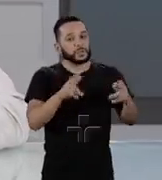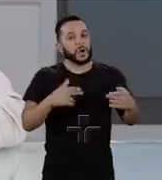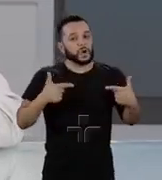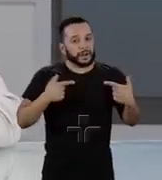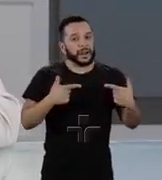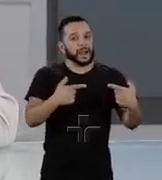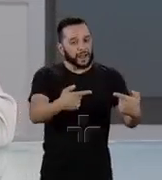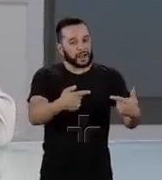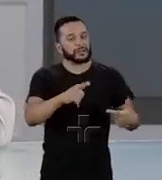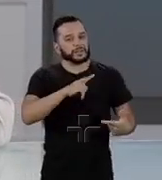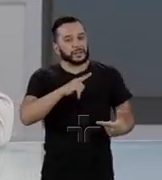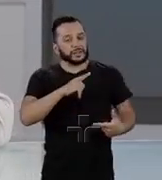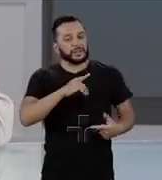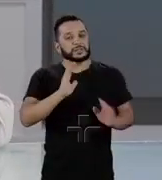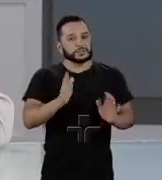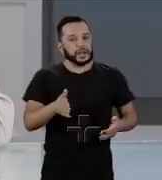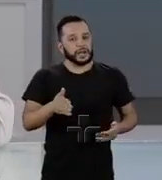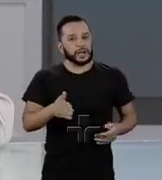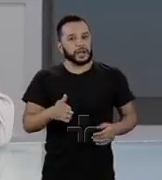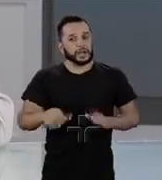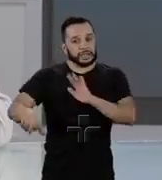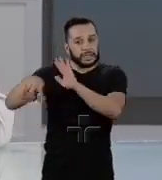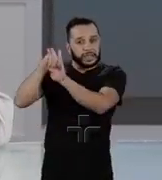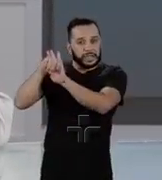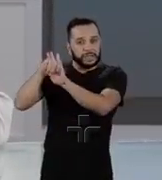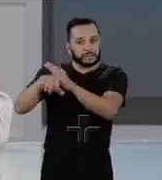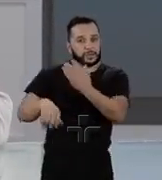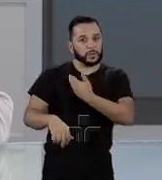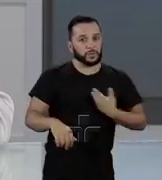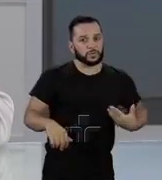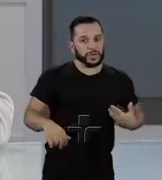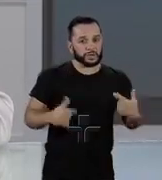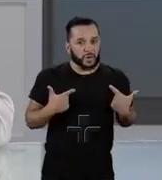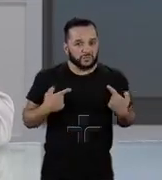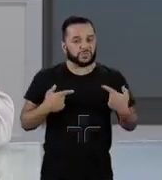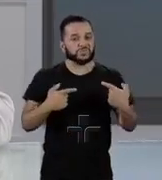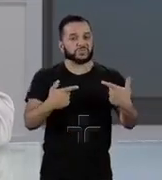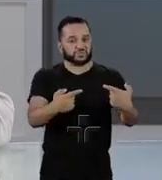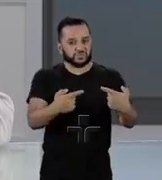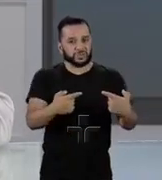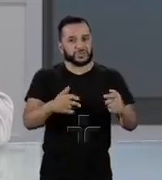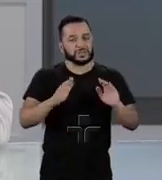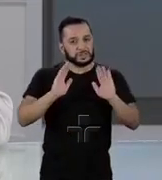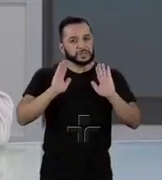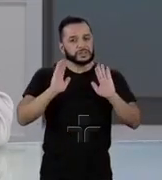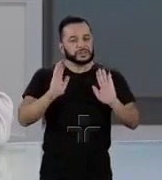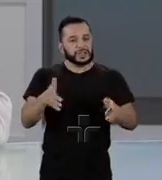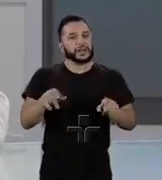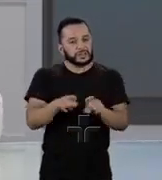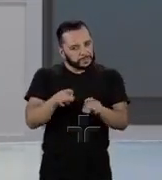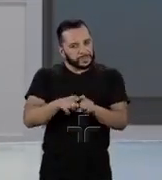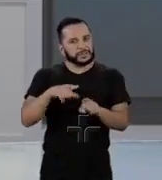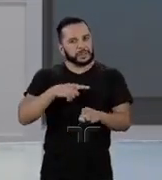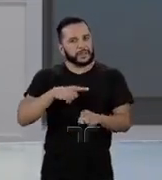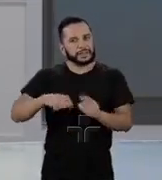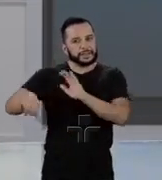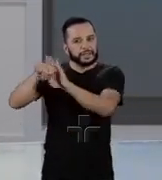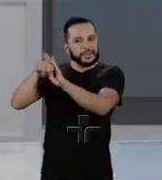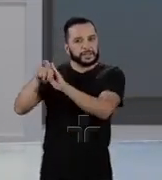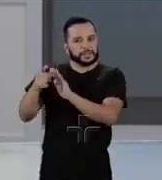crime contra o Estado e uma guerra que parte disso é corromper o Estado para trabalhar junto com o crime, que é o que aconteceu.